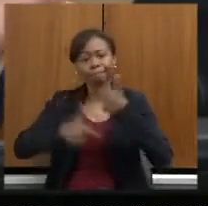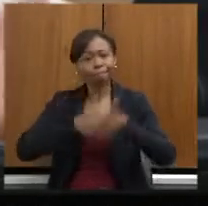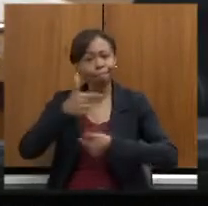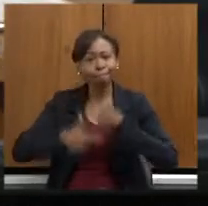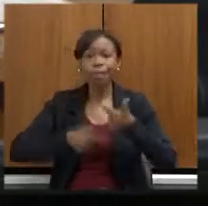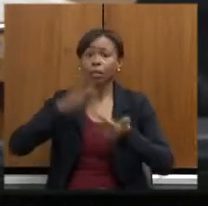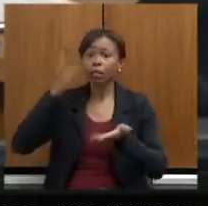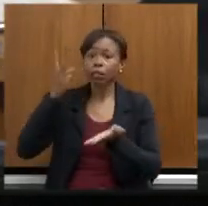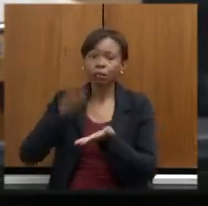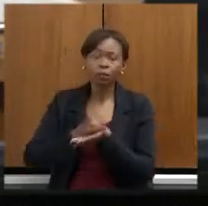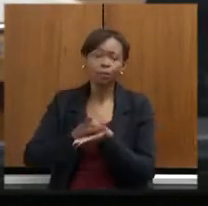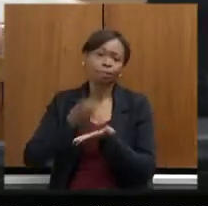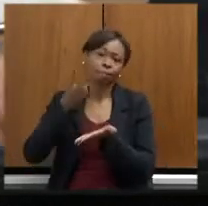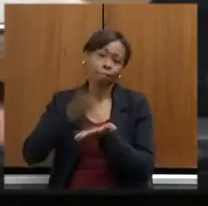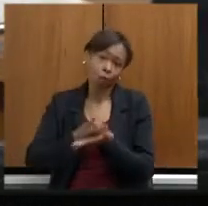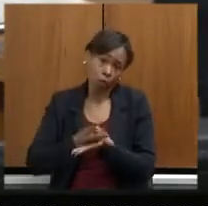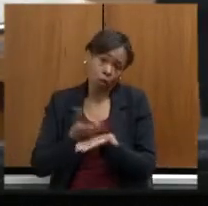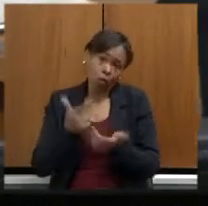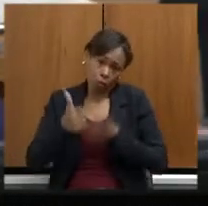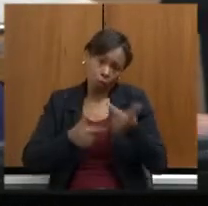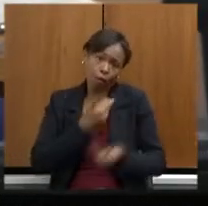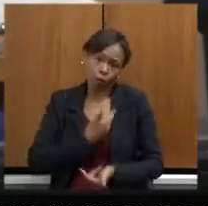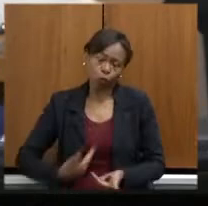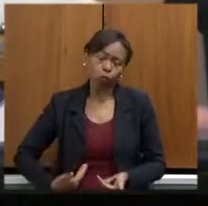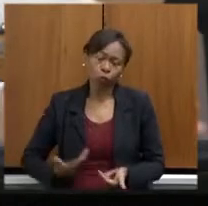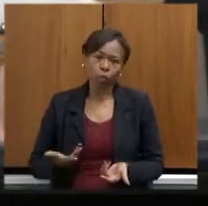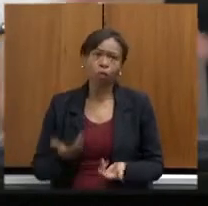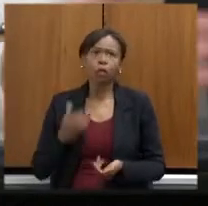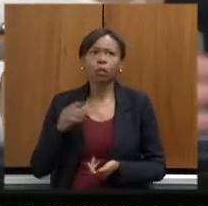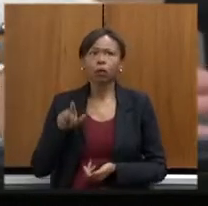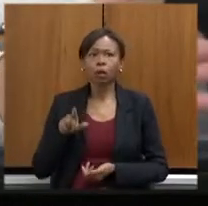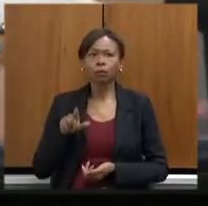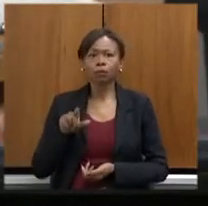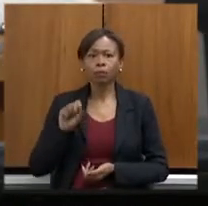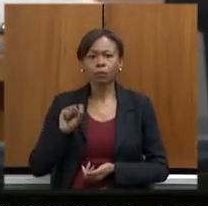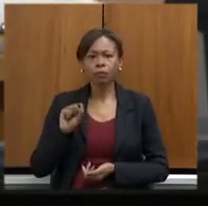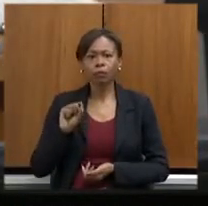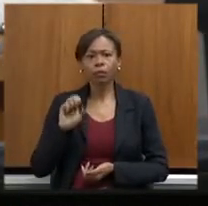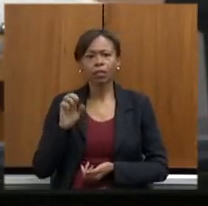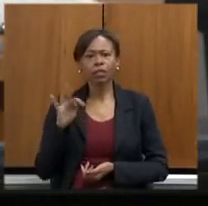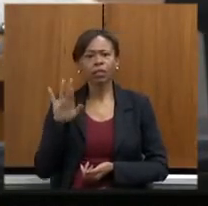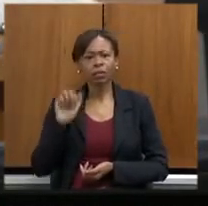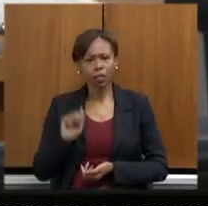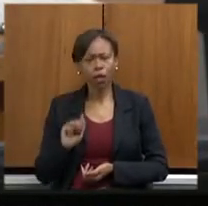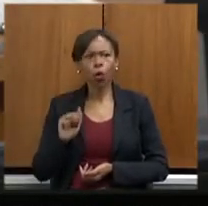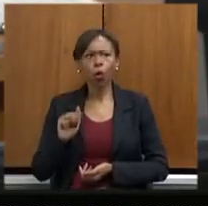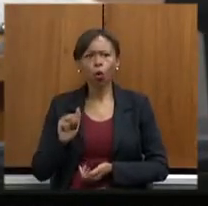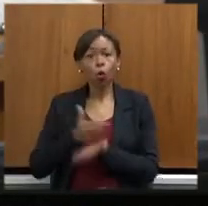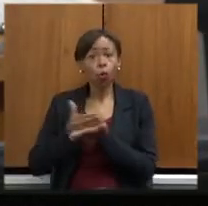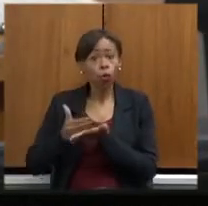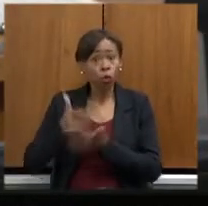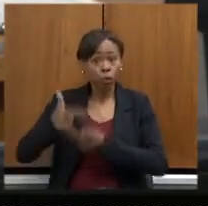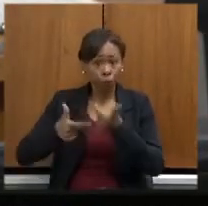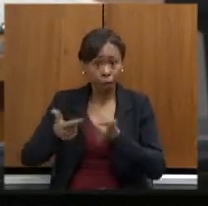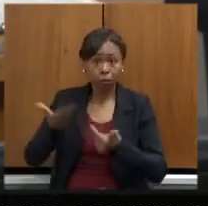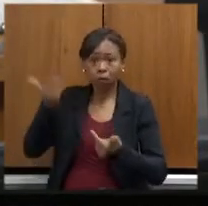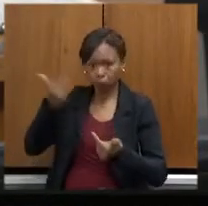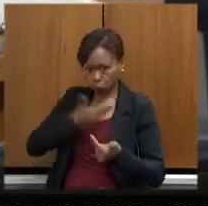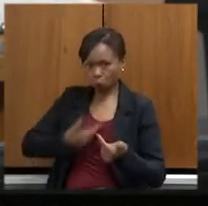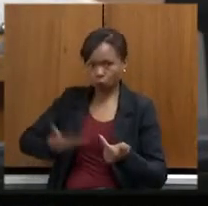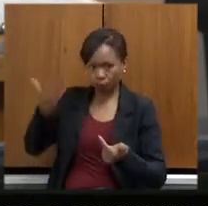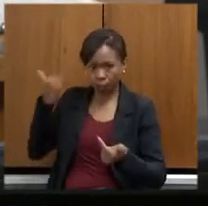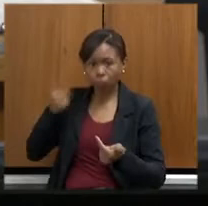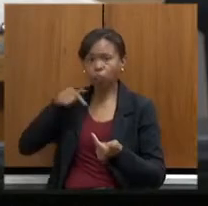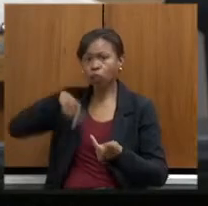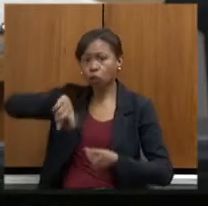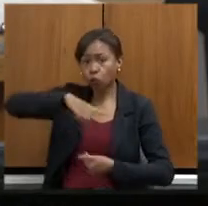trabalho de continuidade Então as é da começou esse trabalho né o governo passado e nós estamos dando continuidade a esse trabalho